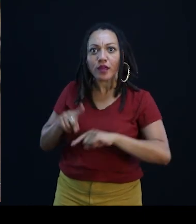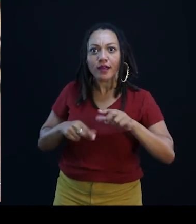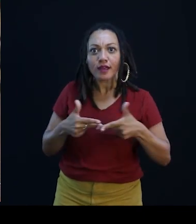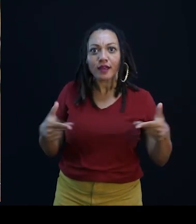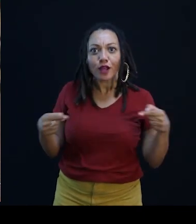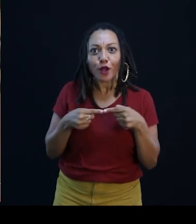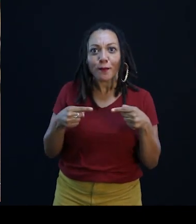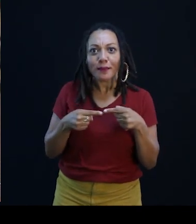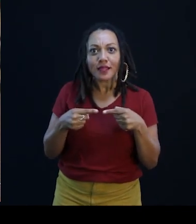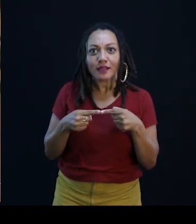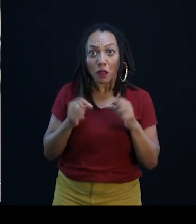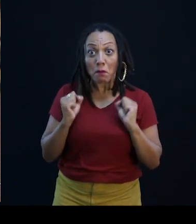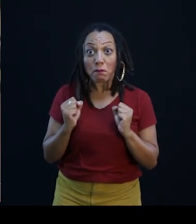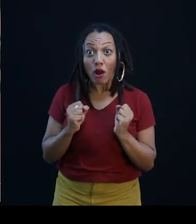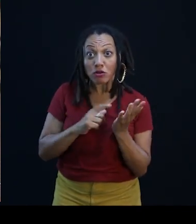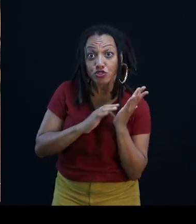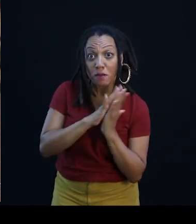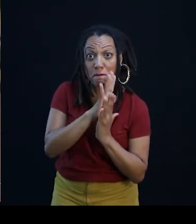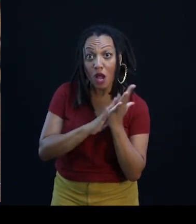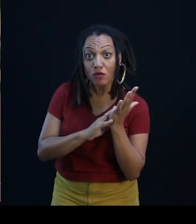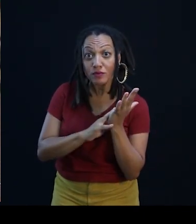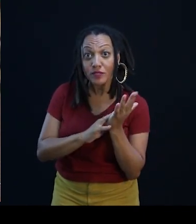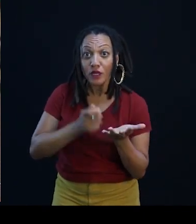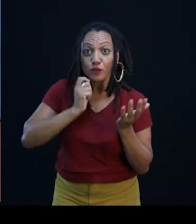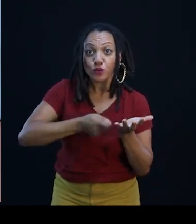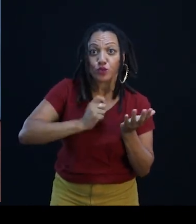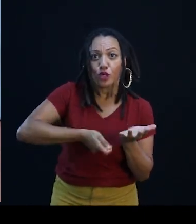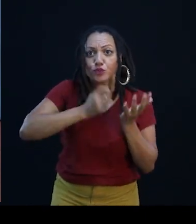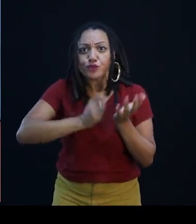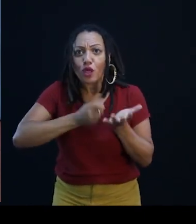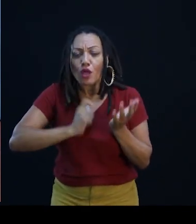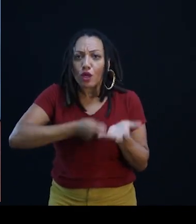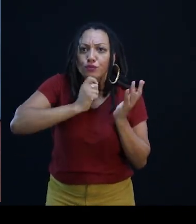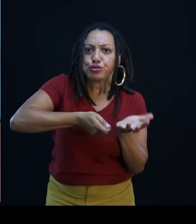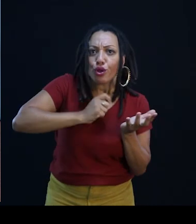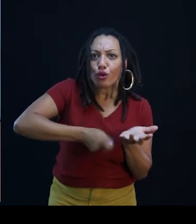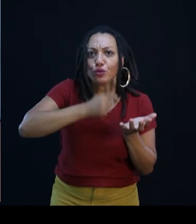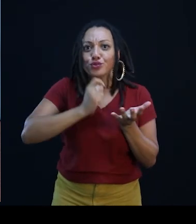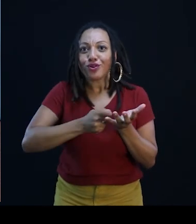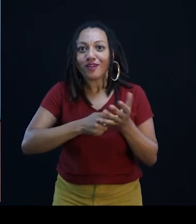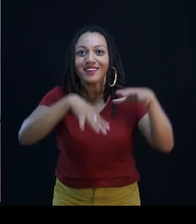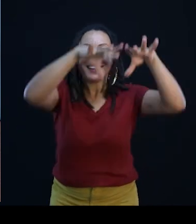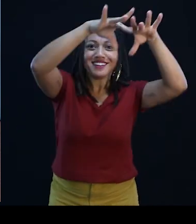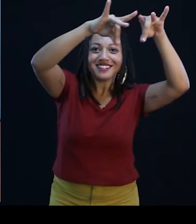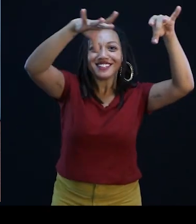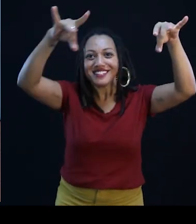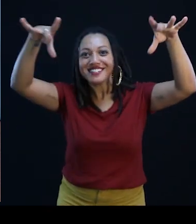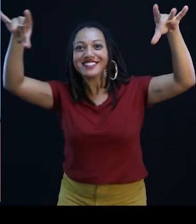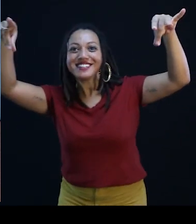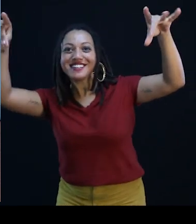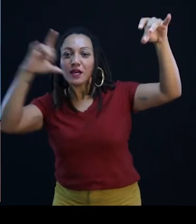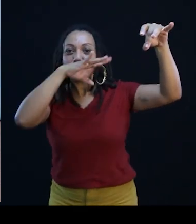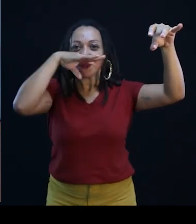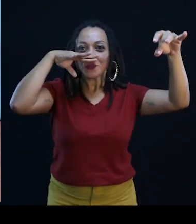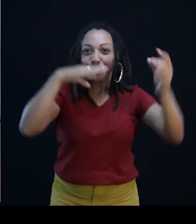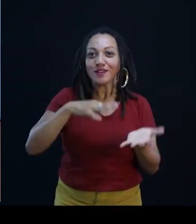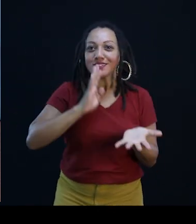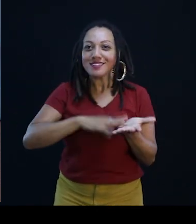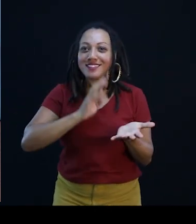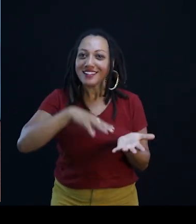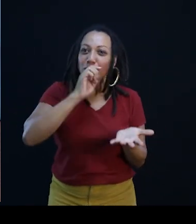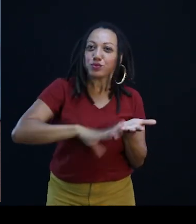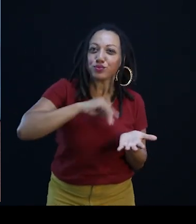No quê? Na mão? Pode ser. Estende, estende, lavadeira. Quanto mais estende, mais